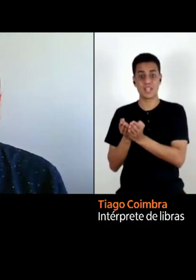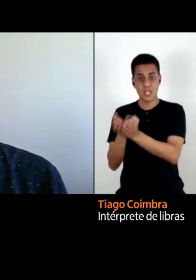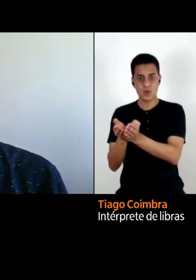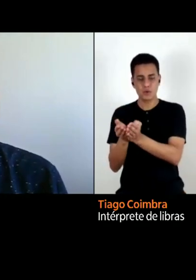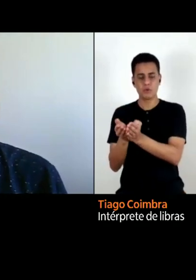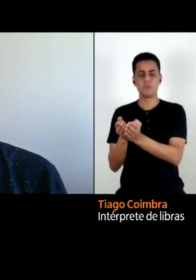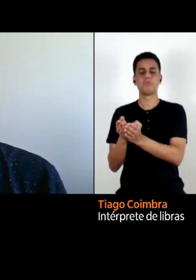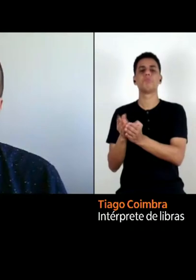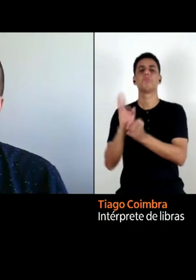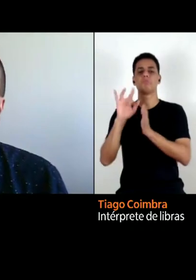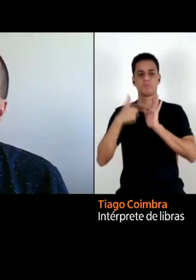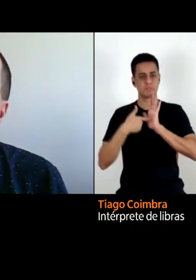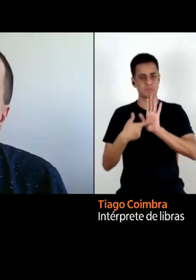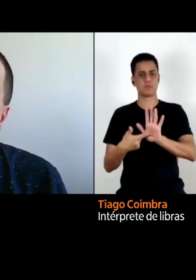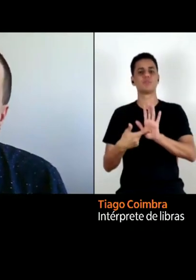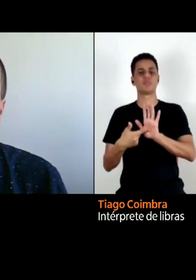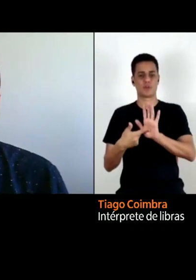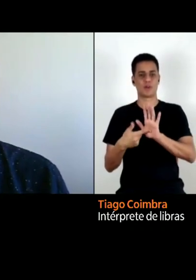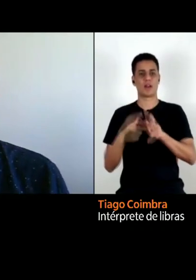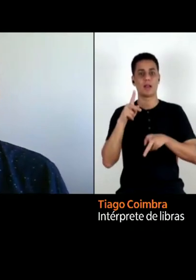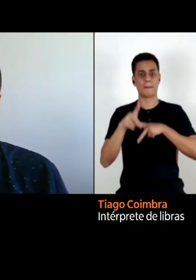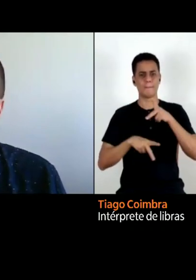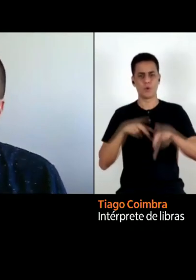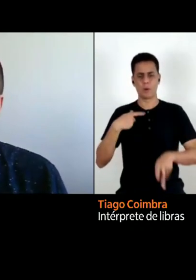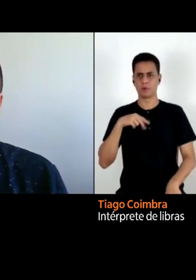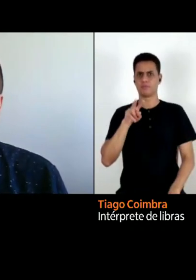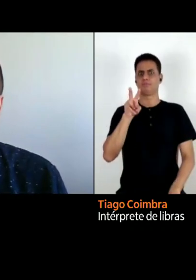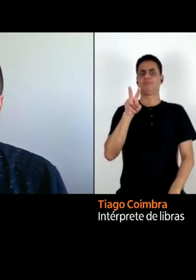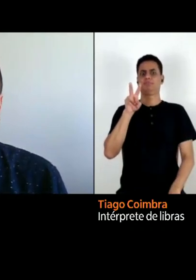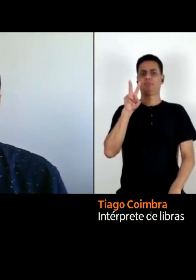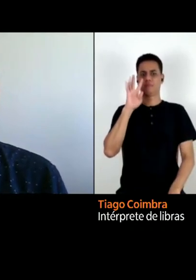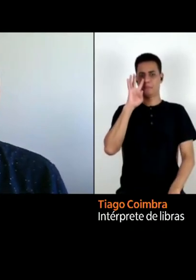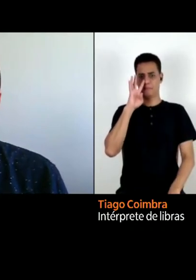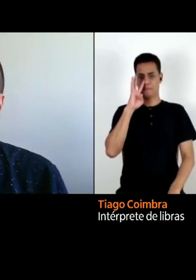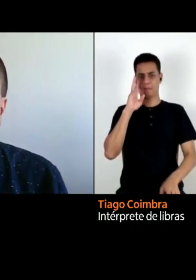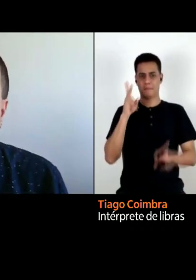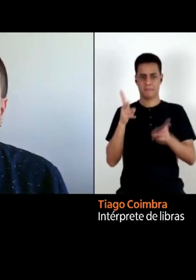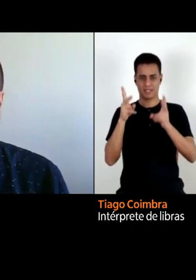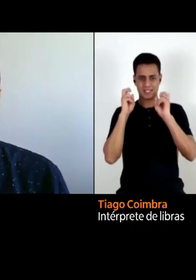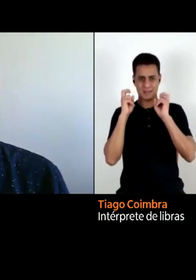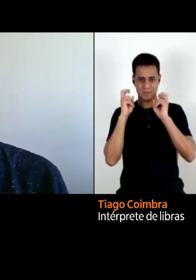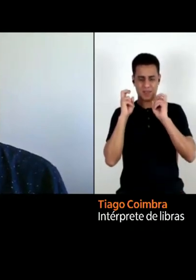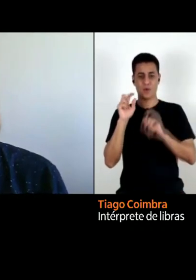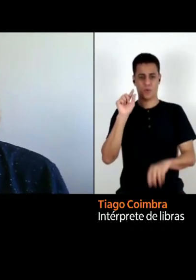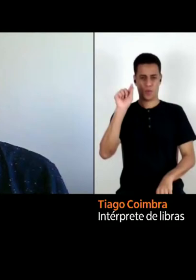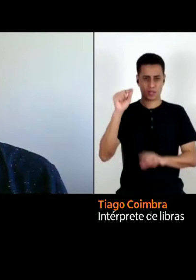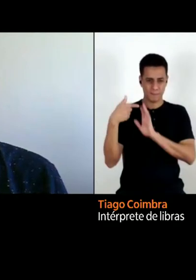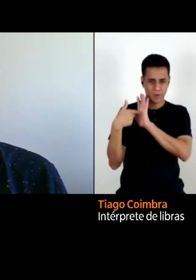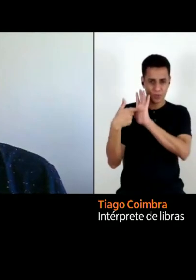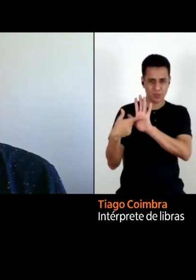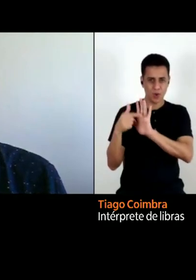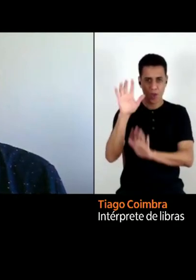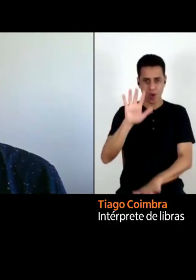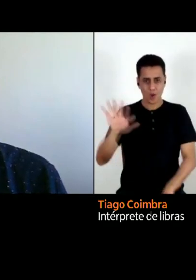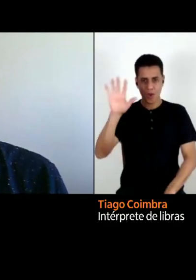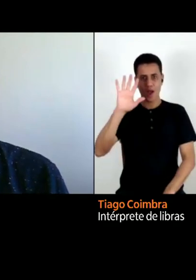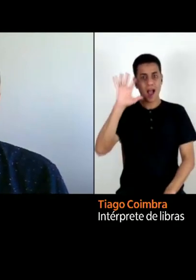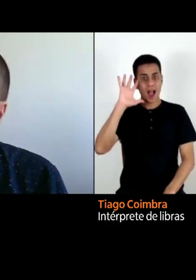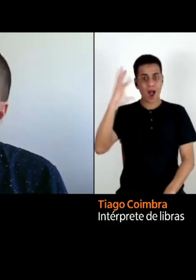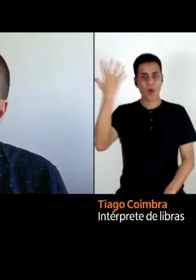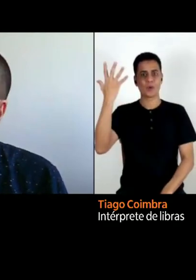o próprio público notou o engodo. Os eventos na tela aconteceram antes de haver